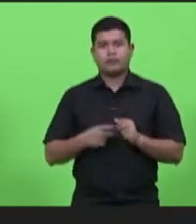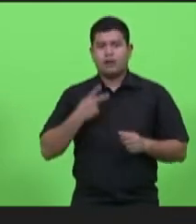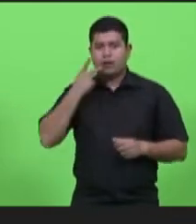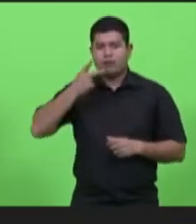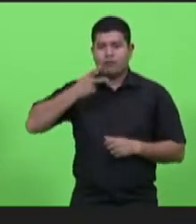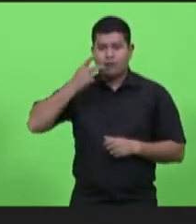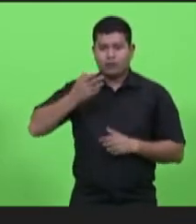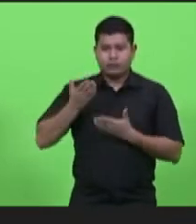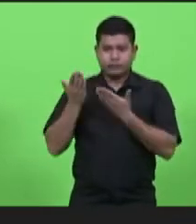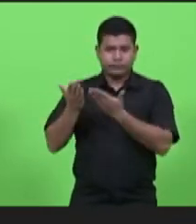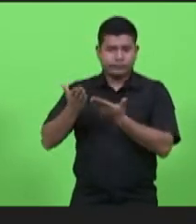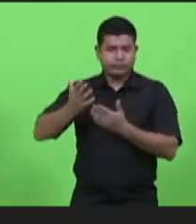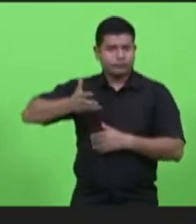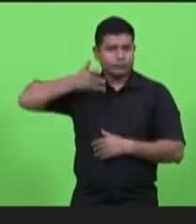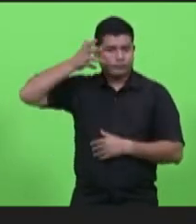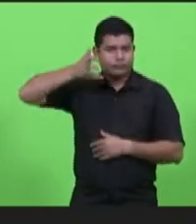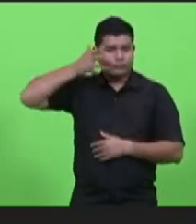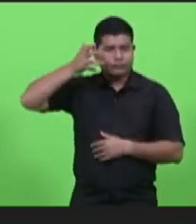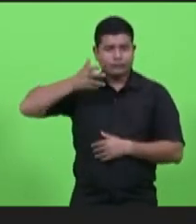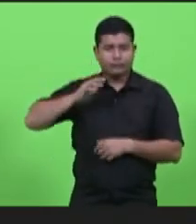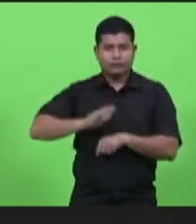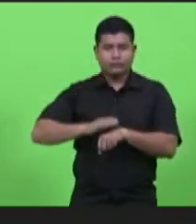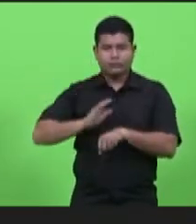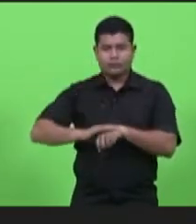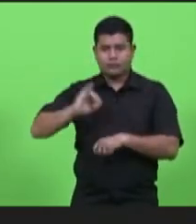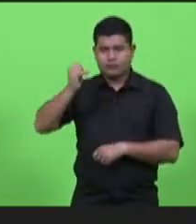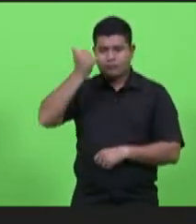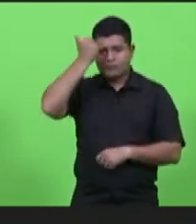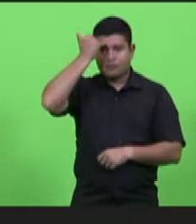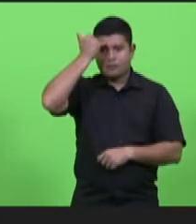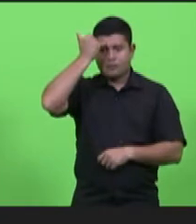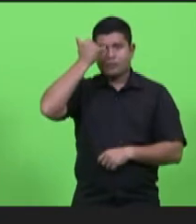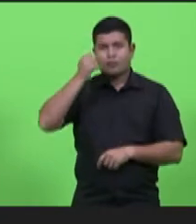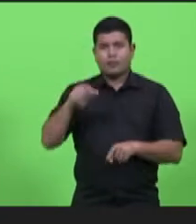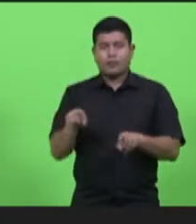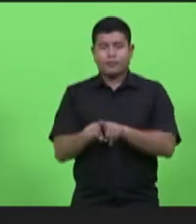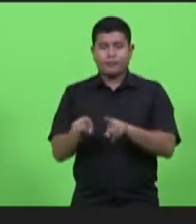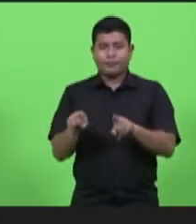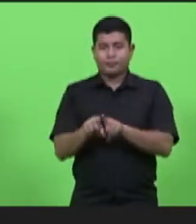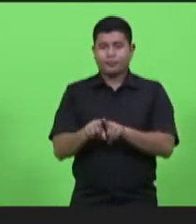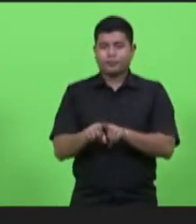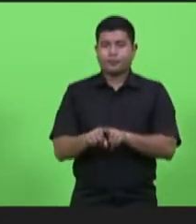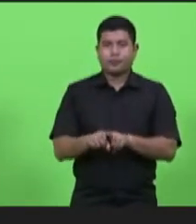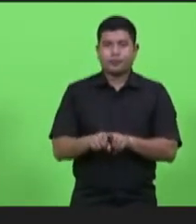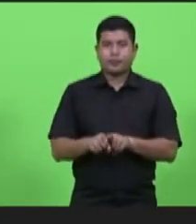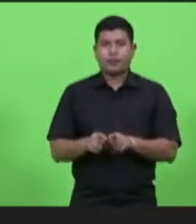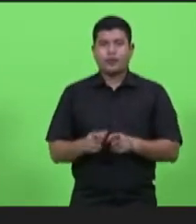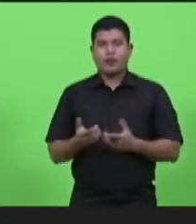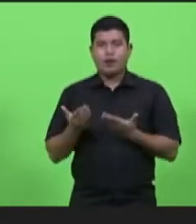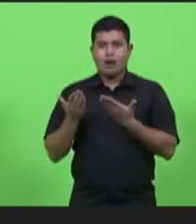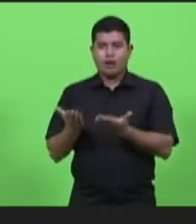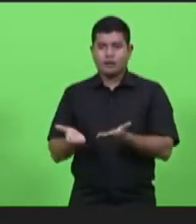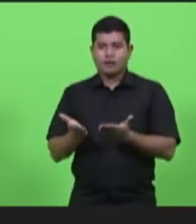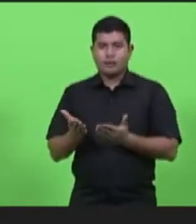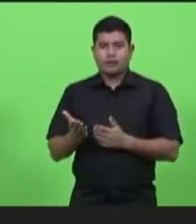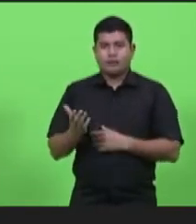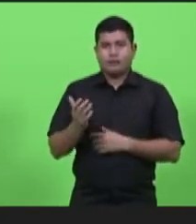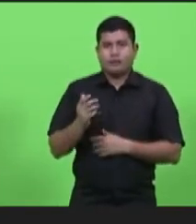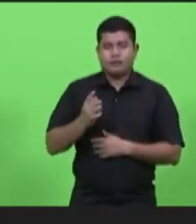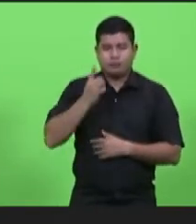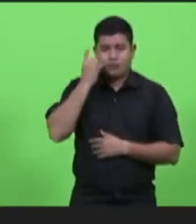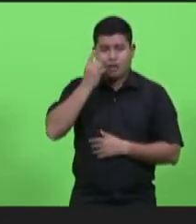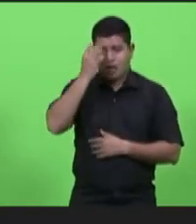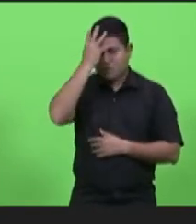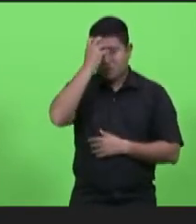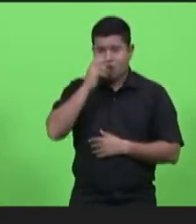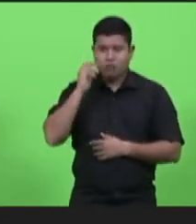eu parabenizo pela iniciativa, deputado Jair Mioto, e também as sábias palavras colocadas pelo colega deputado Ismael